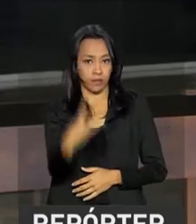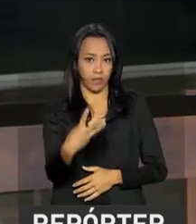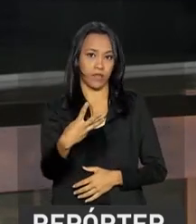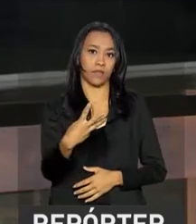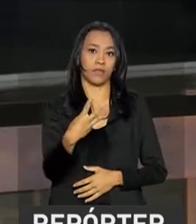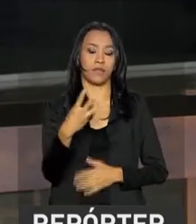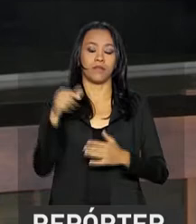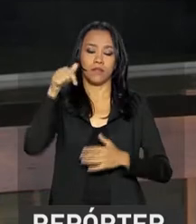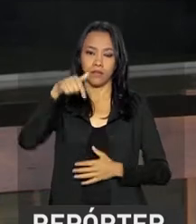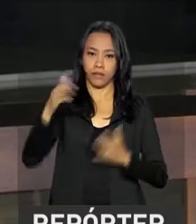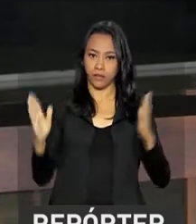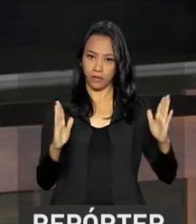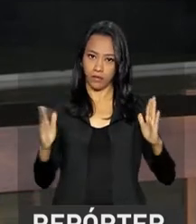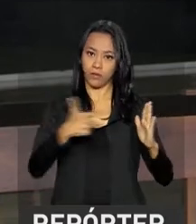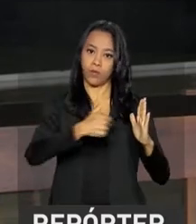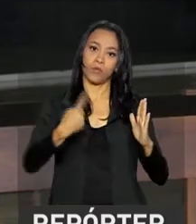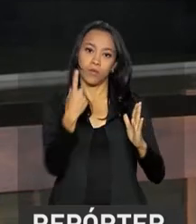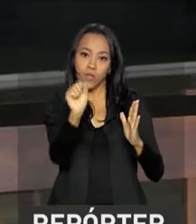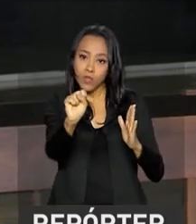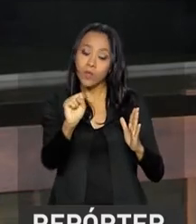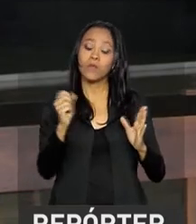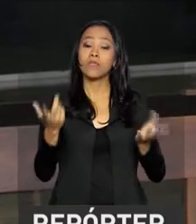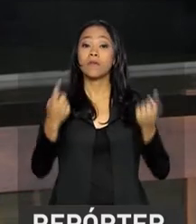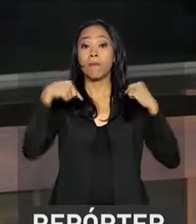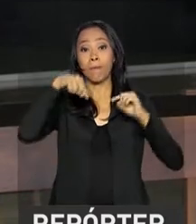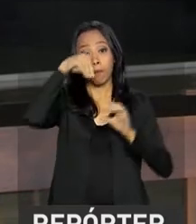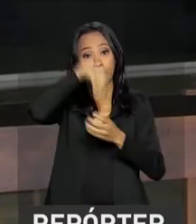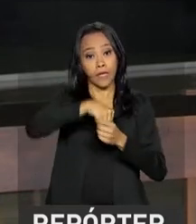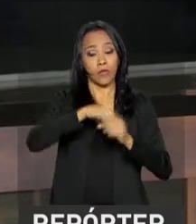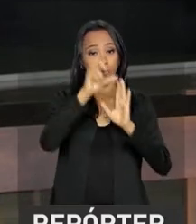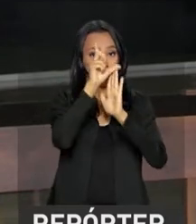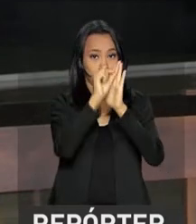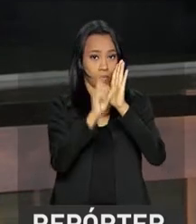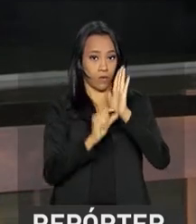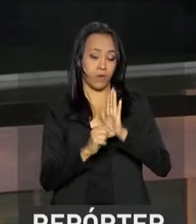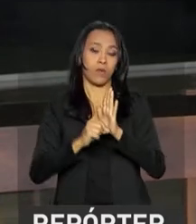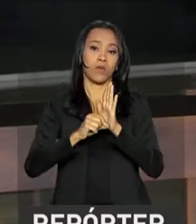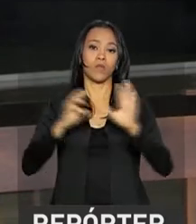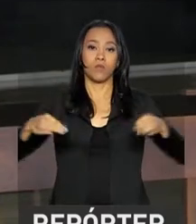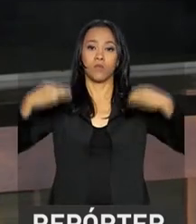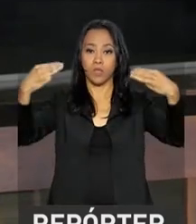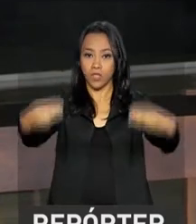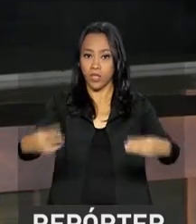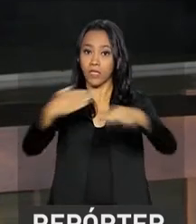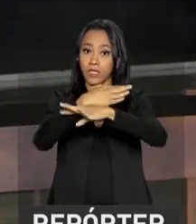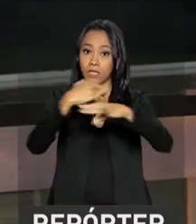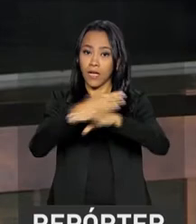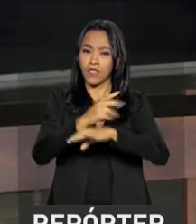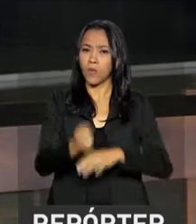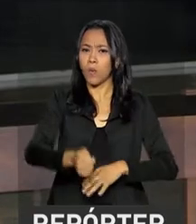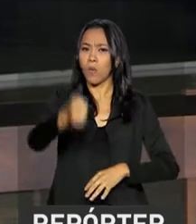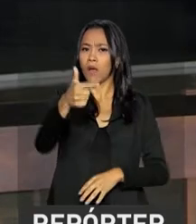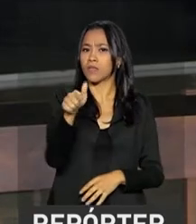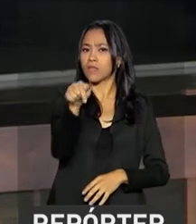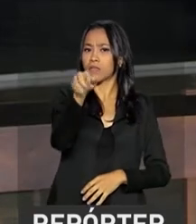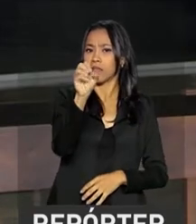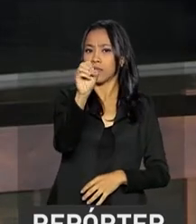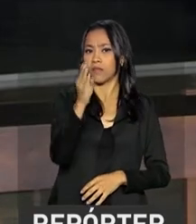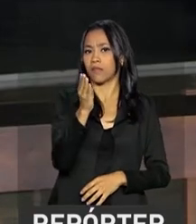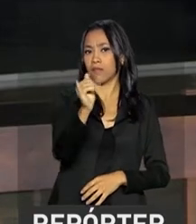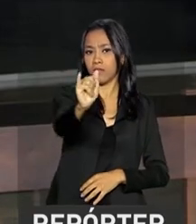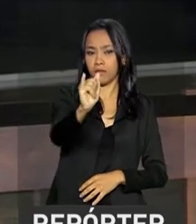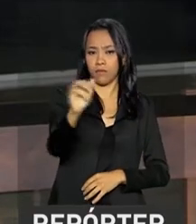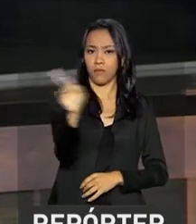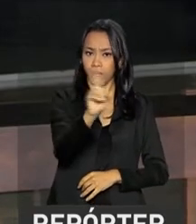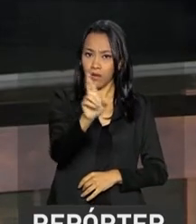2008 no orçamento do ministério das cidades são quase 70 bilhões de reais para serem